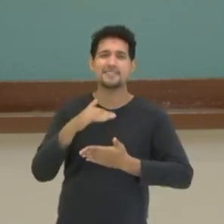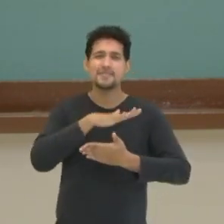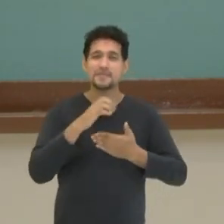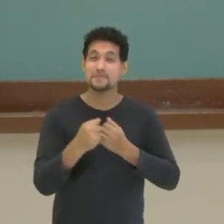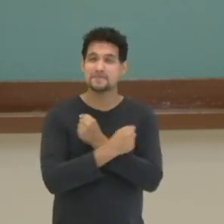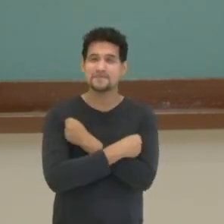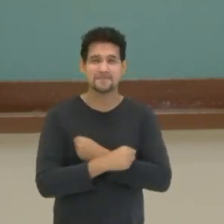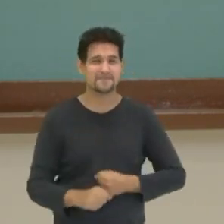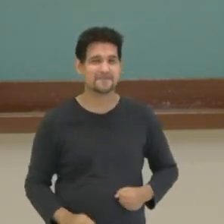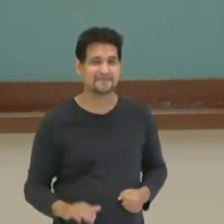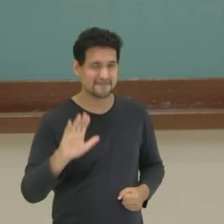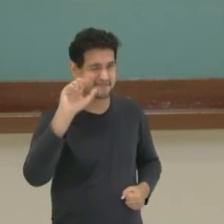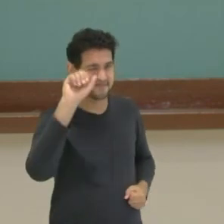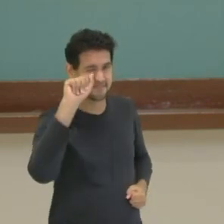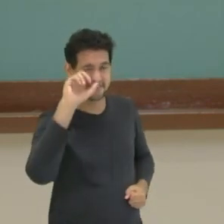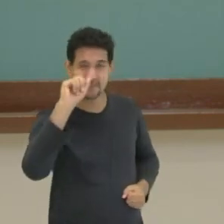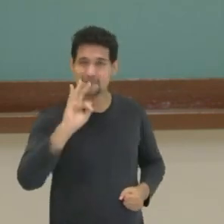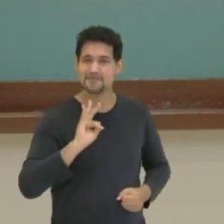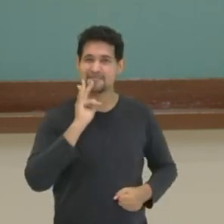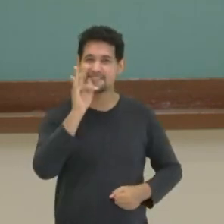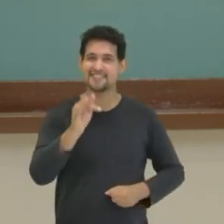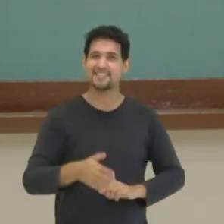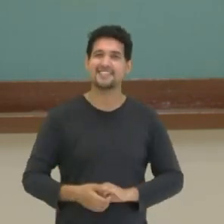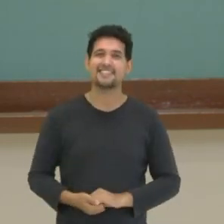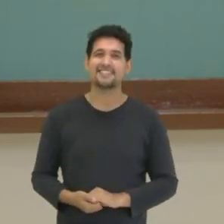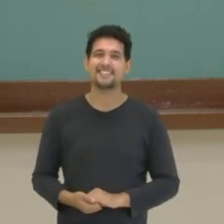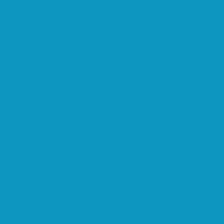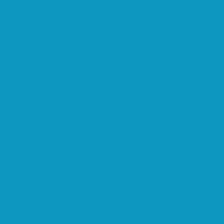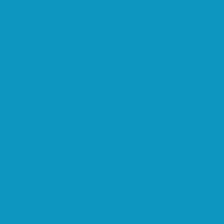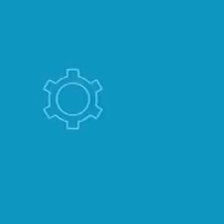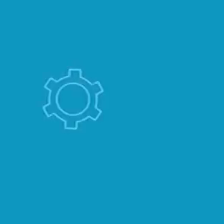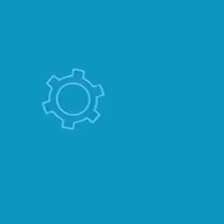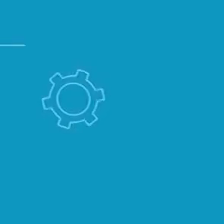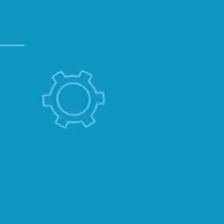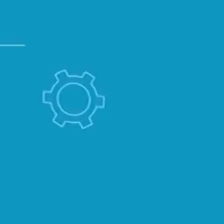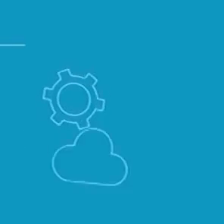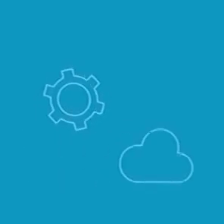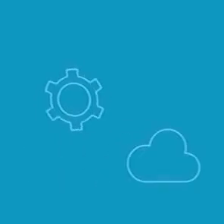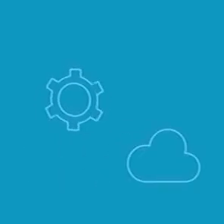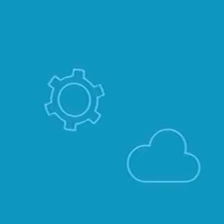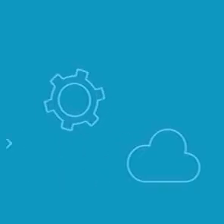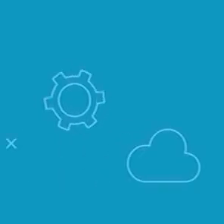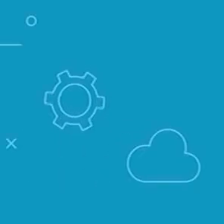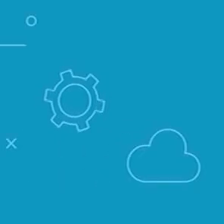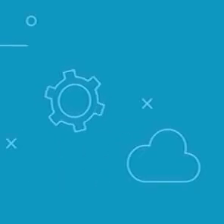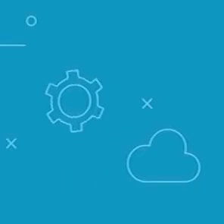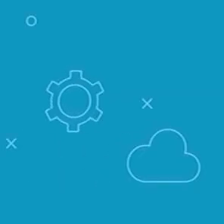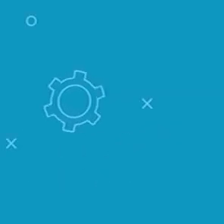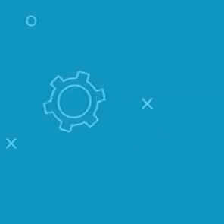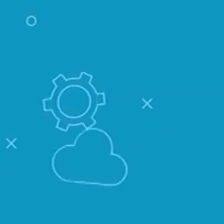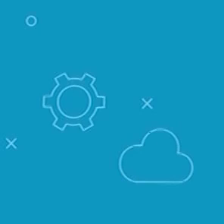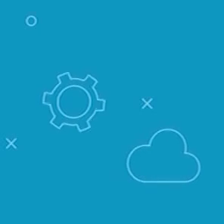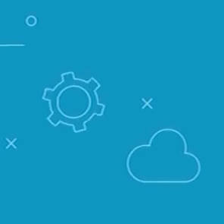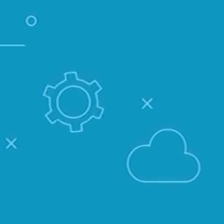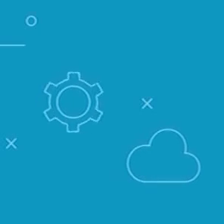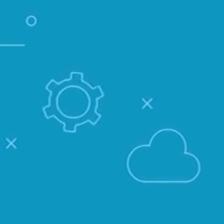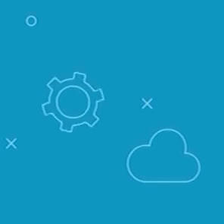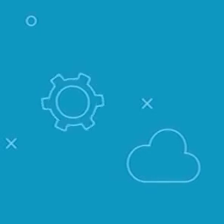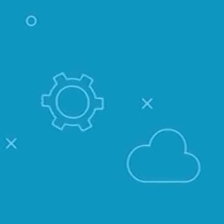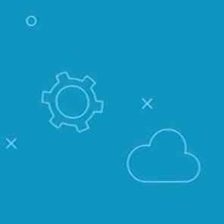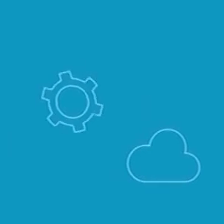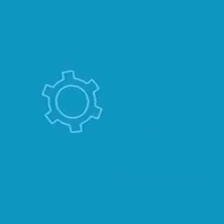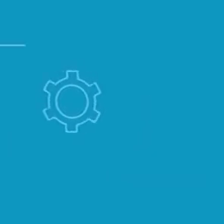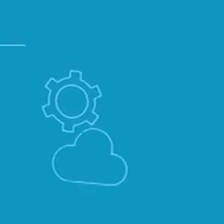abraço e nos vemos até breve.